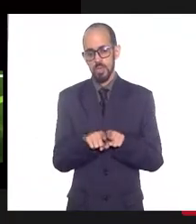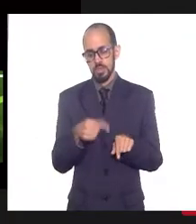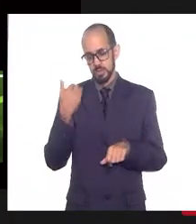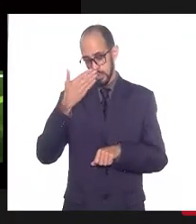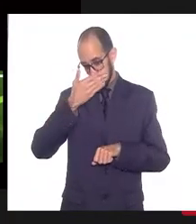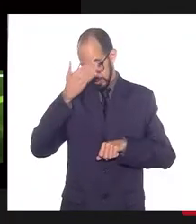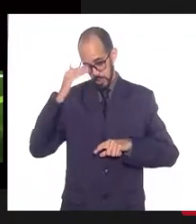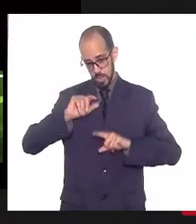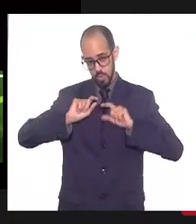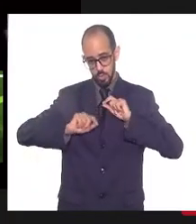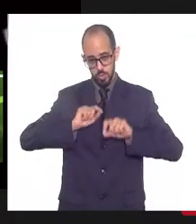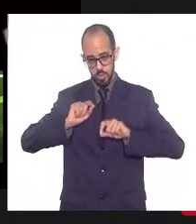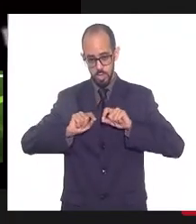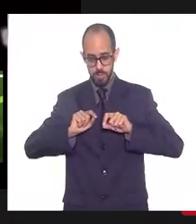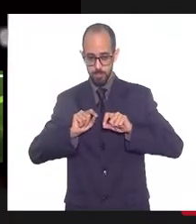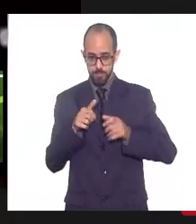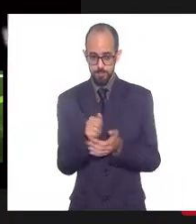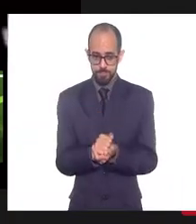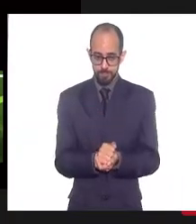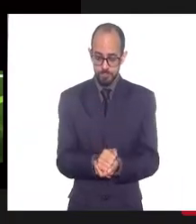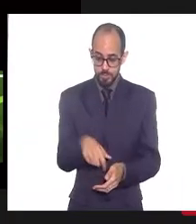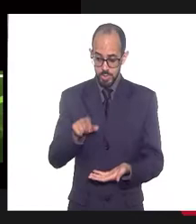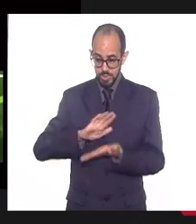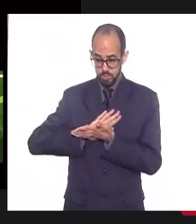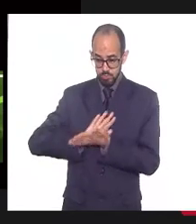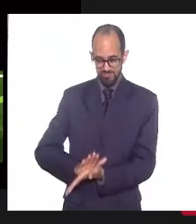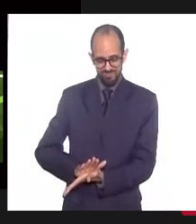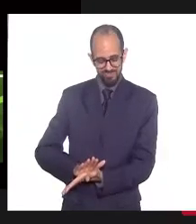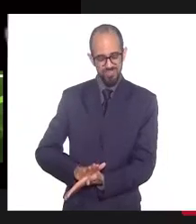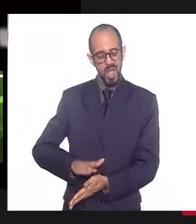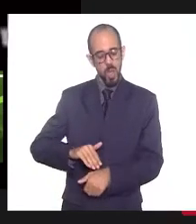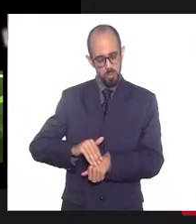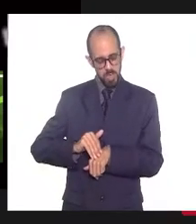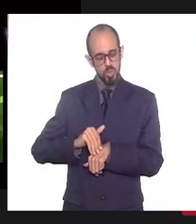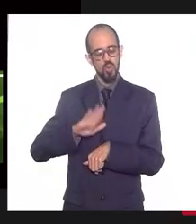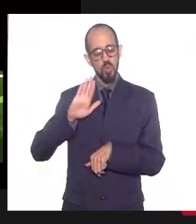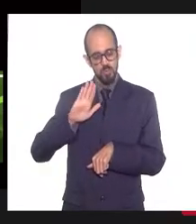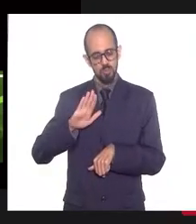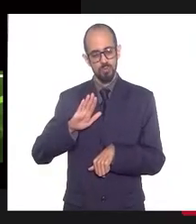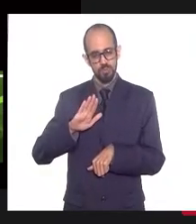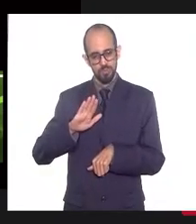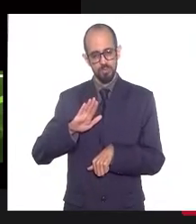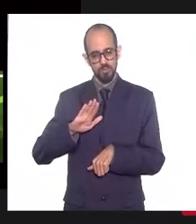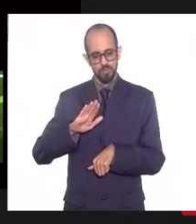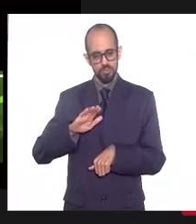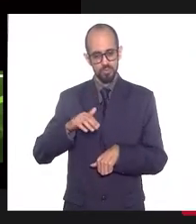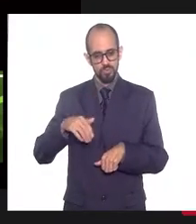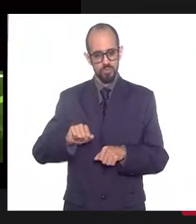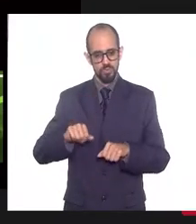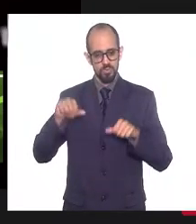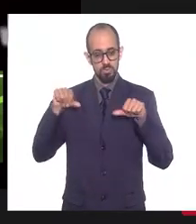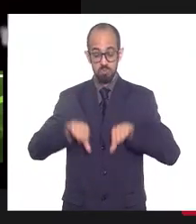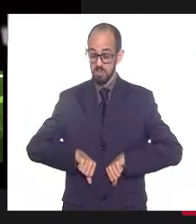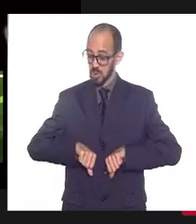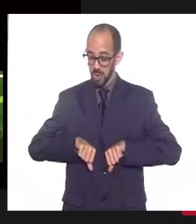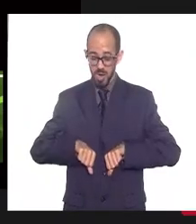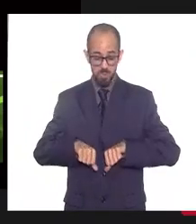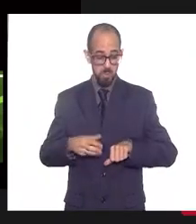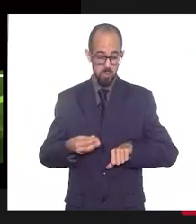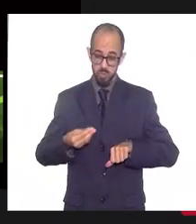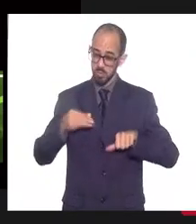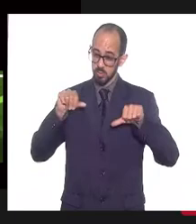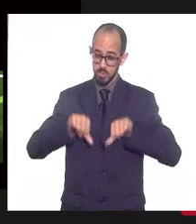esse movimento, essa intolerância recrudesceu a níveis fabulosos, fantásticos, gigantes,